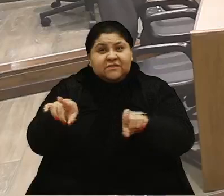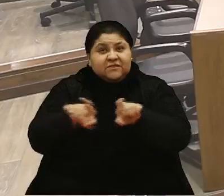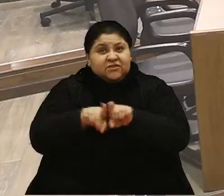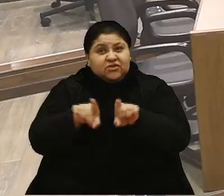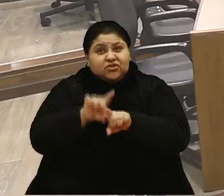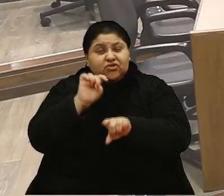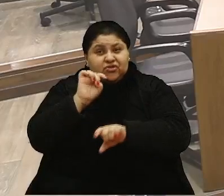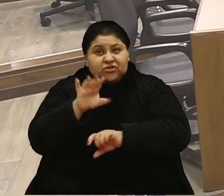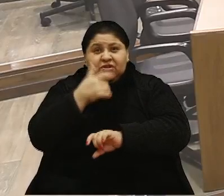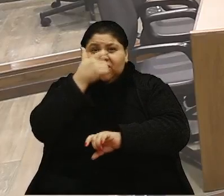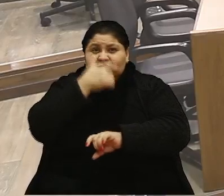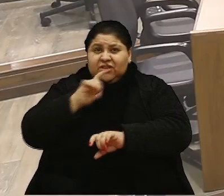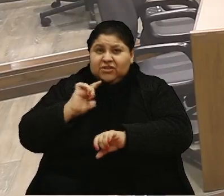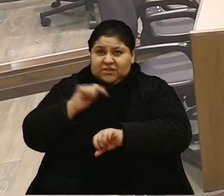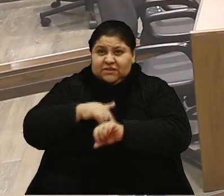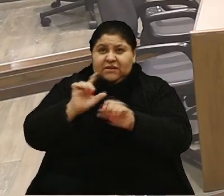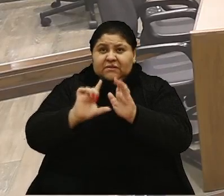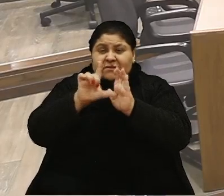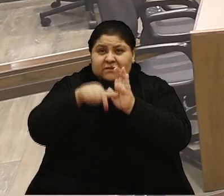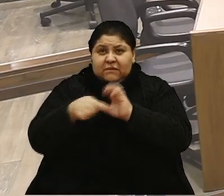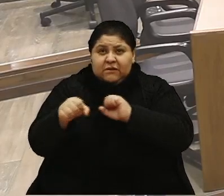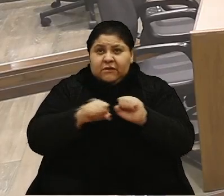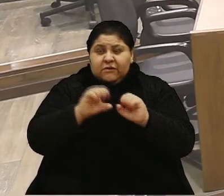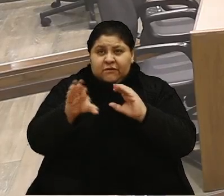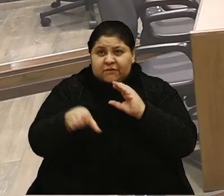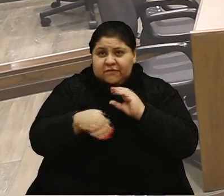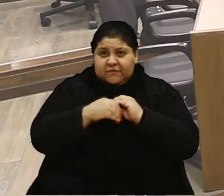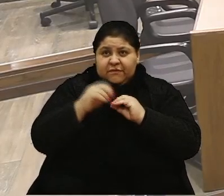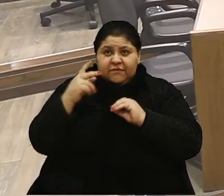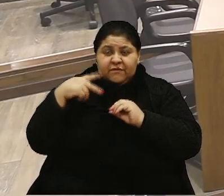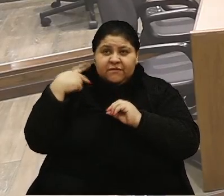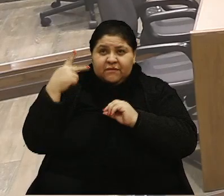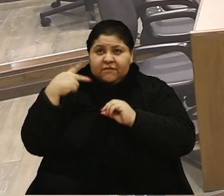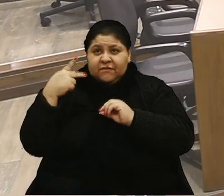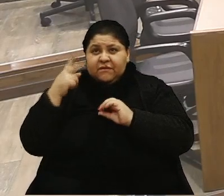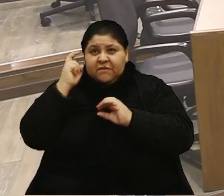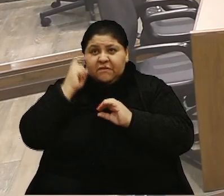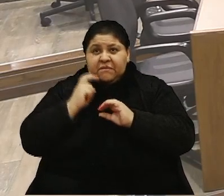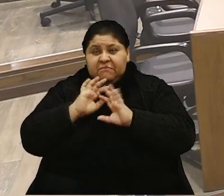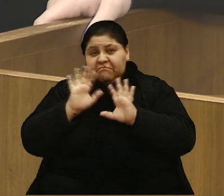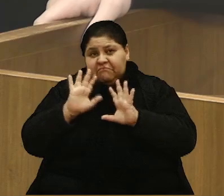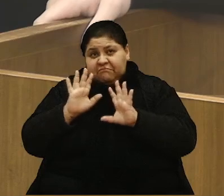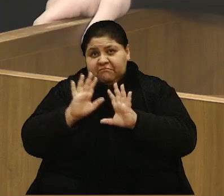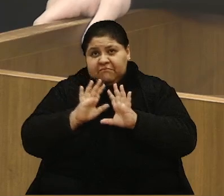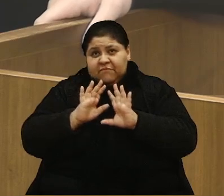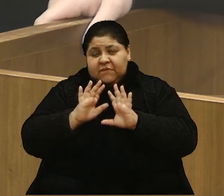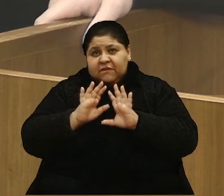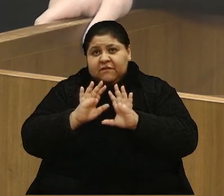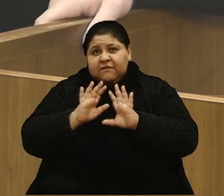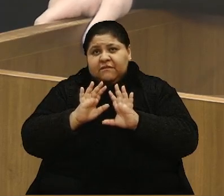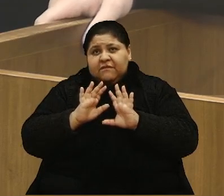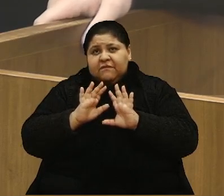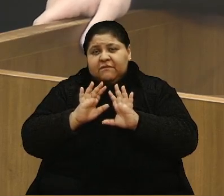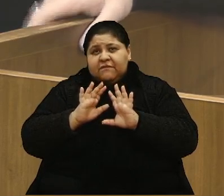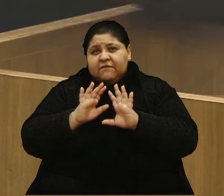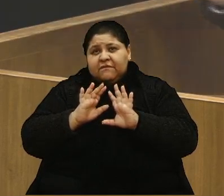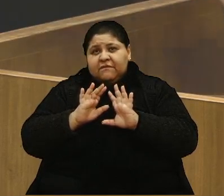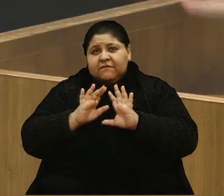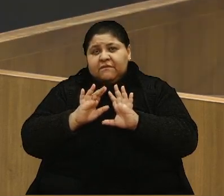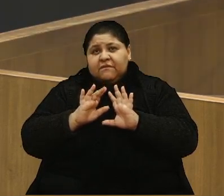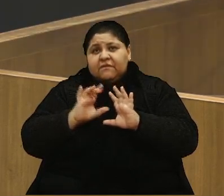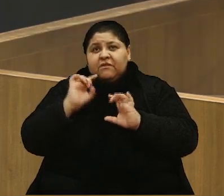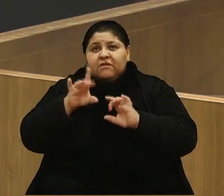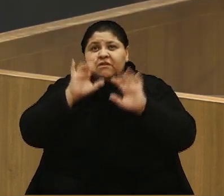obrigado. Só para finalizar, eu acho que eu tenho tempo depois, daí eu posso conceder a parte depois, vereador Daniel. Eu acredito ali. Depois. O Cláudio vai conceder aqui,